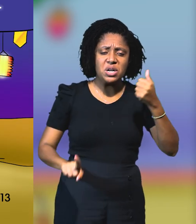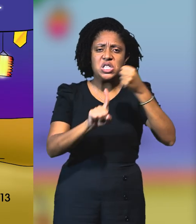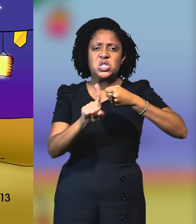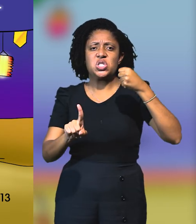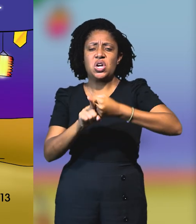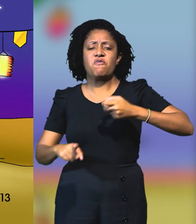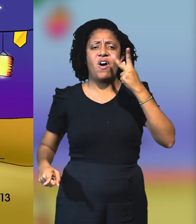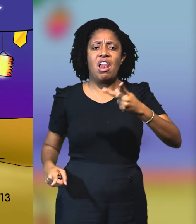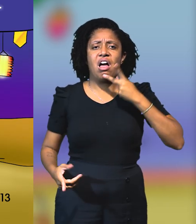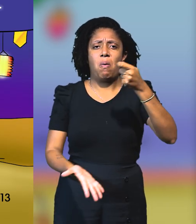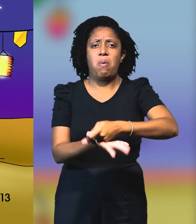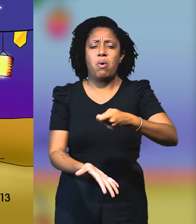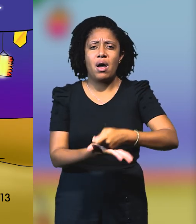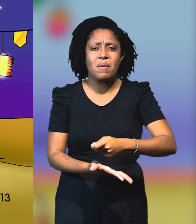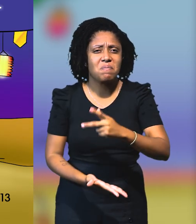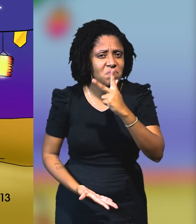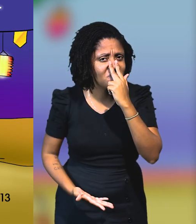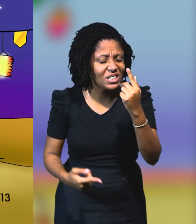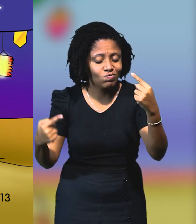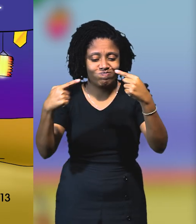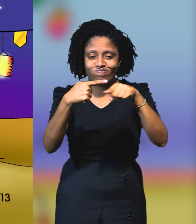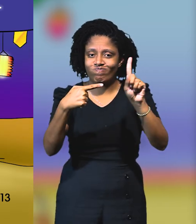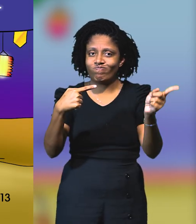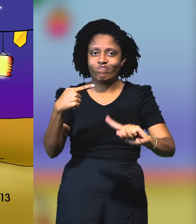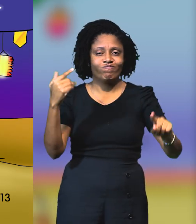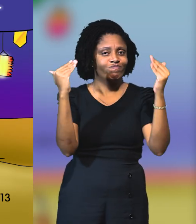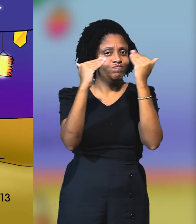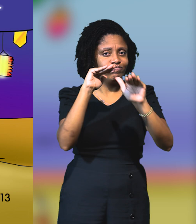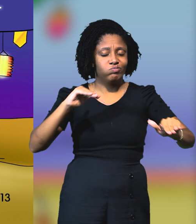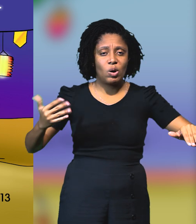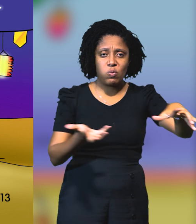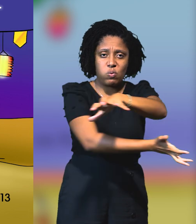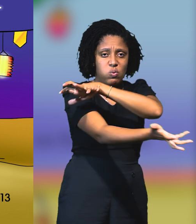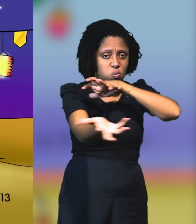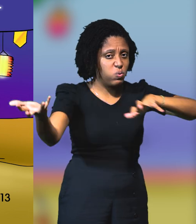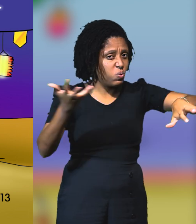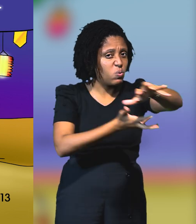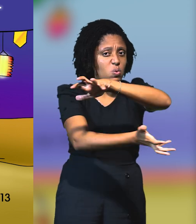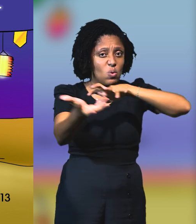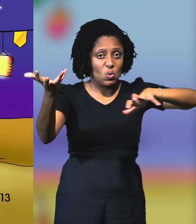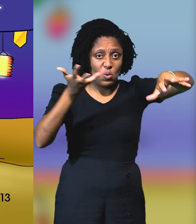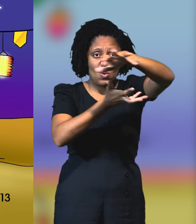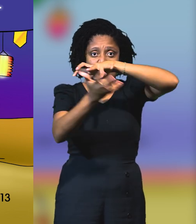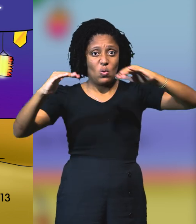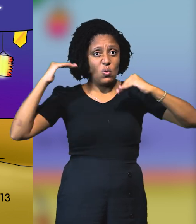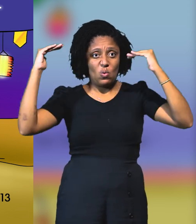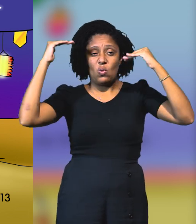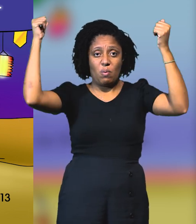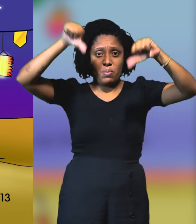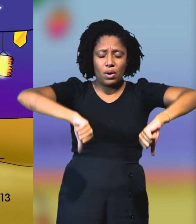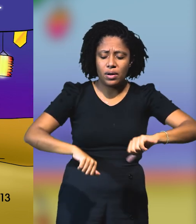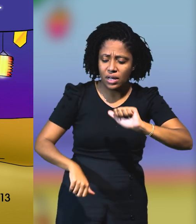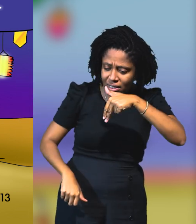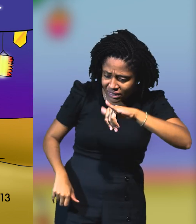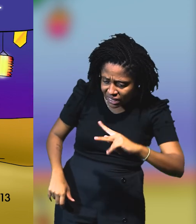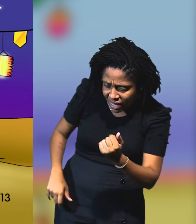falar. Parece que não chegaram a um acordo. A revolta não parava de aumentar.